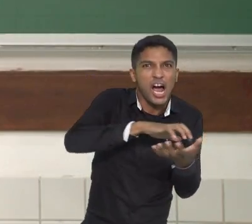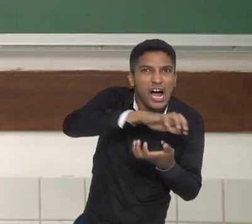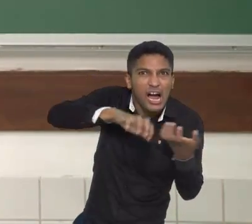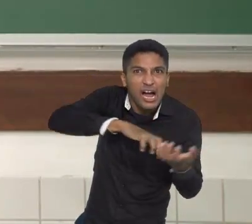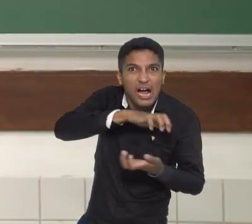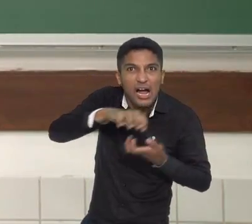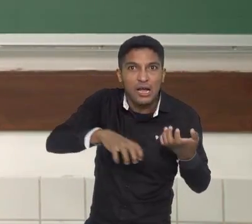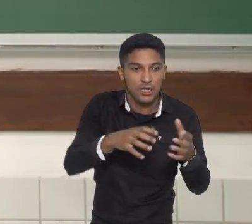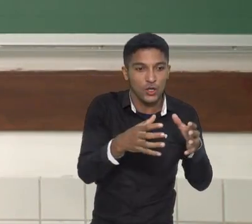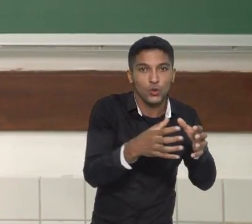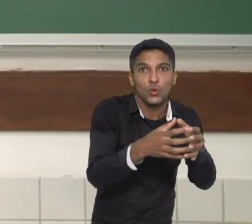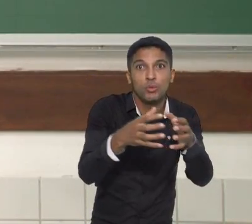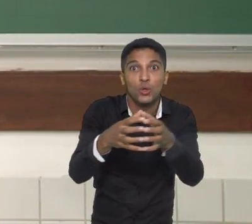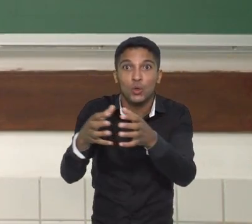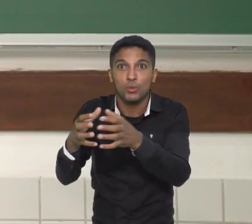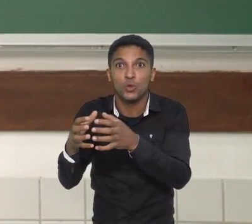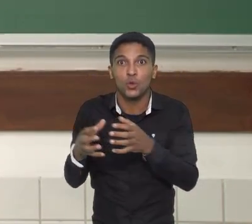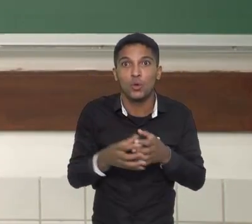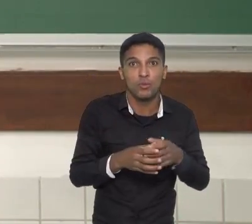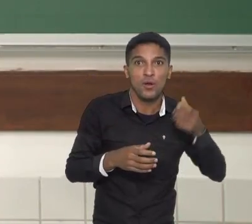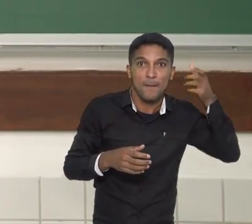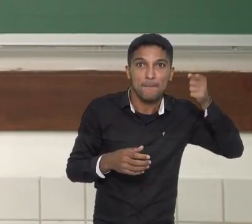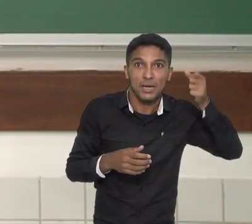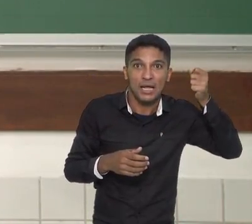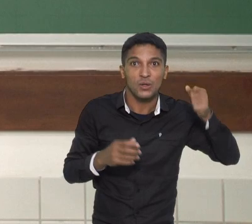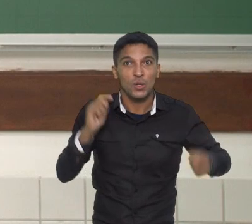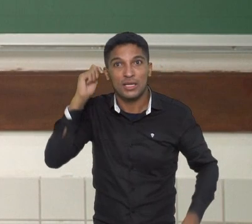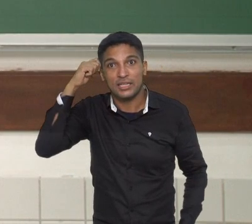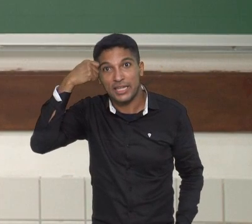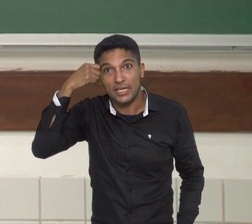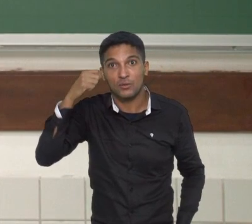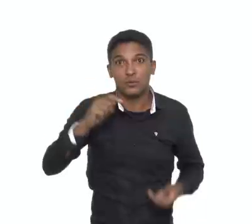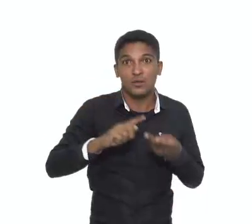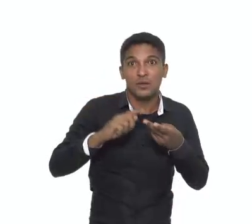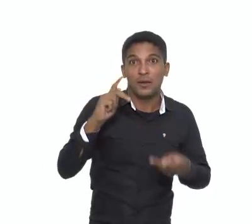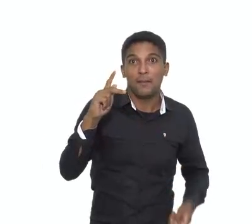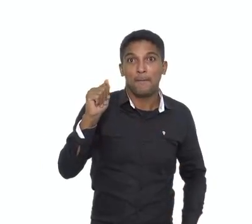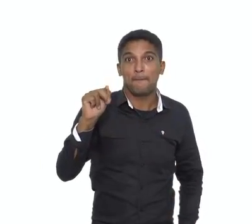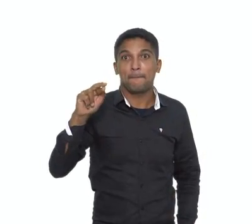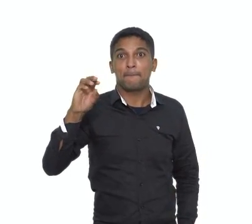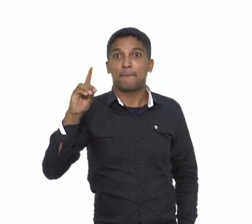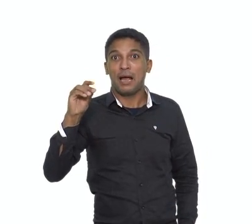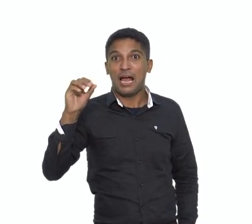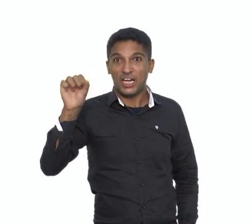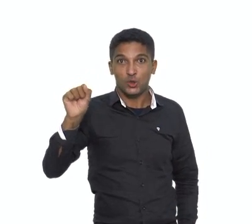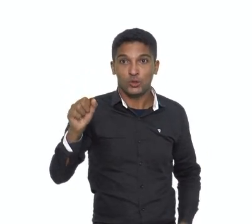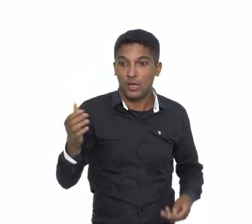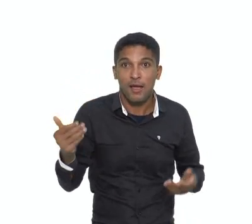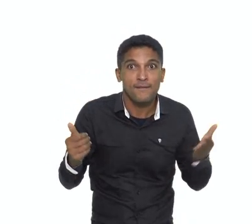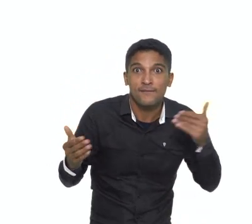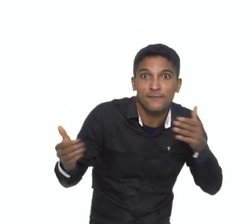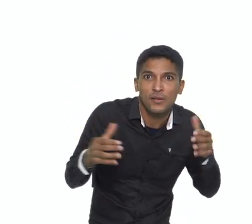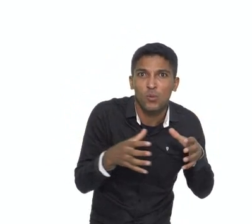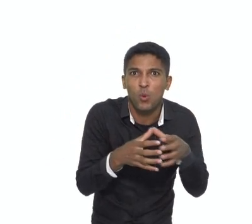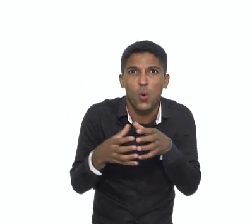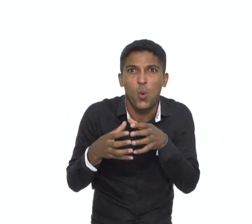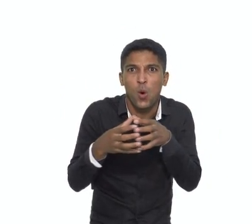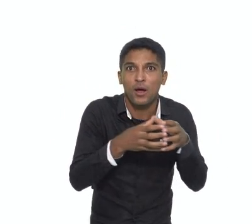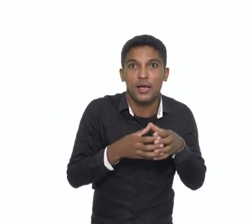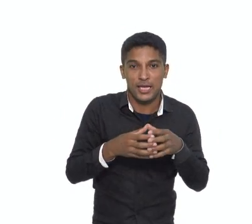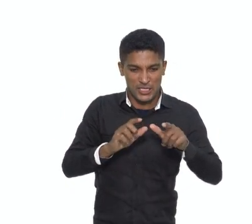várias classes, ricos e pobres, brancos e negros, pardos. Esse movimento lutou por melhorias econômicas, políticas